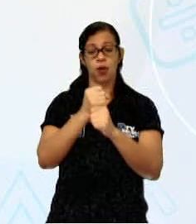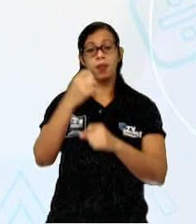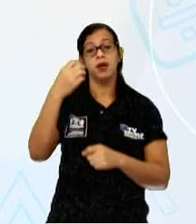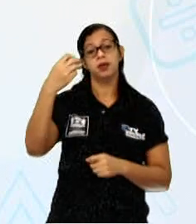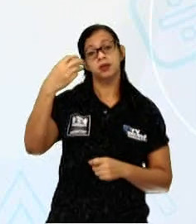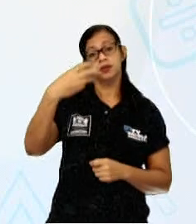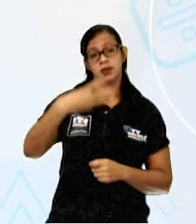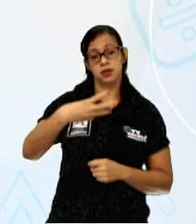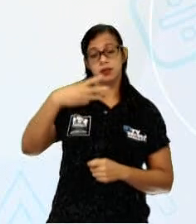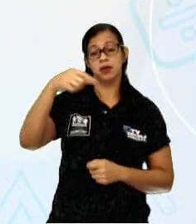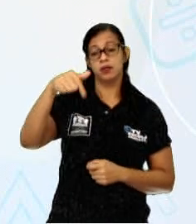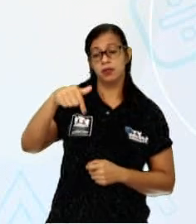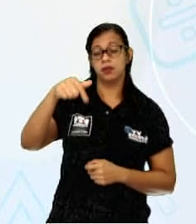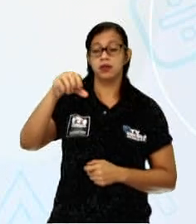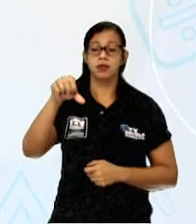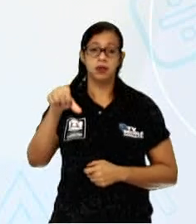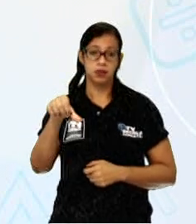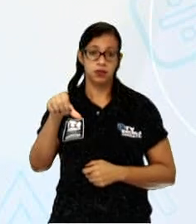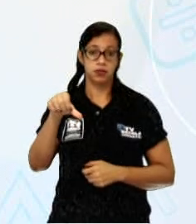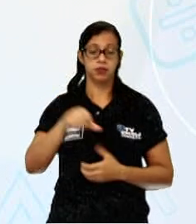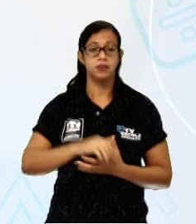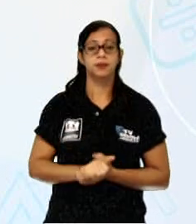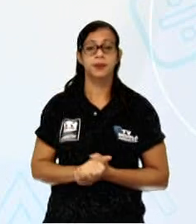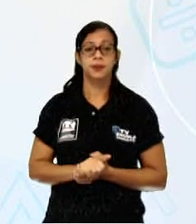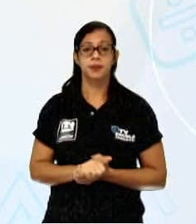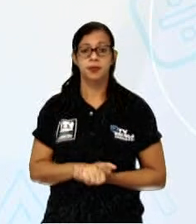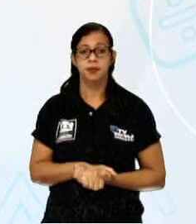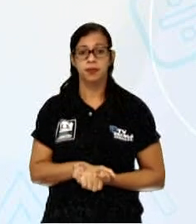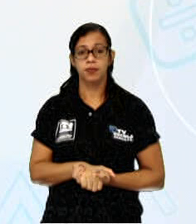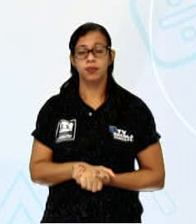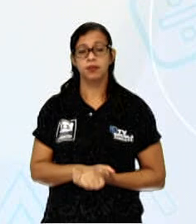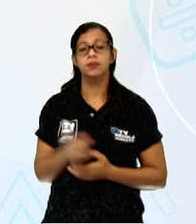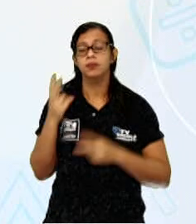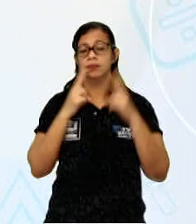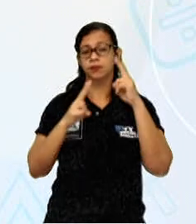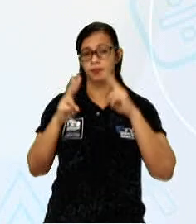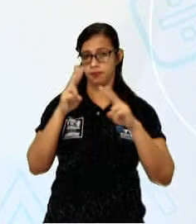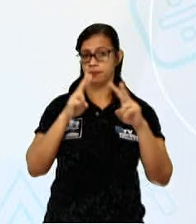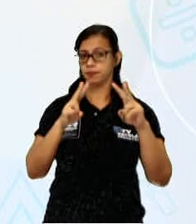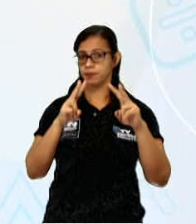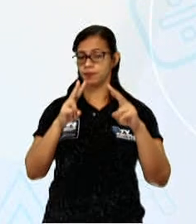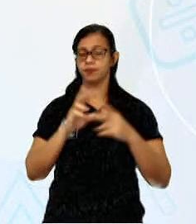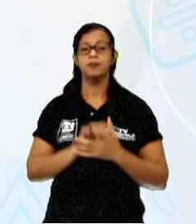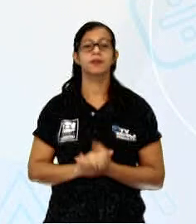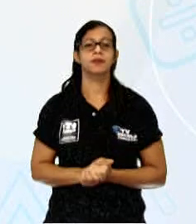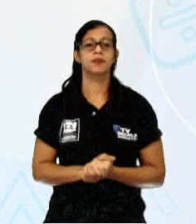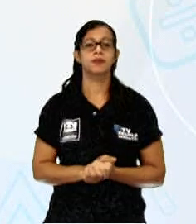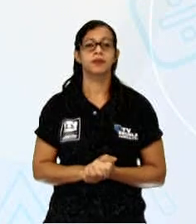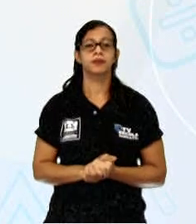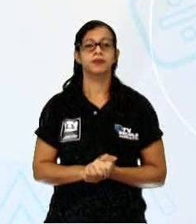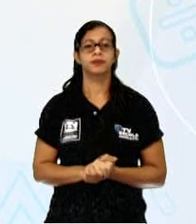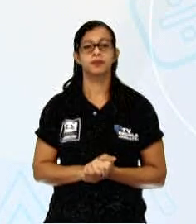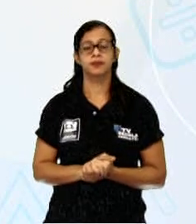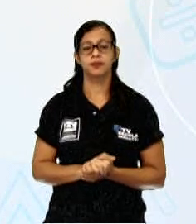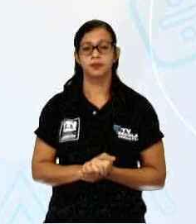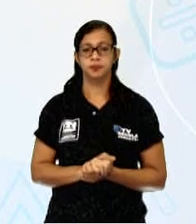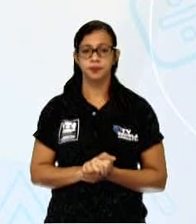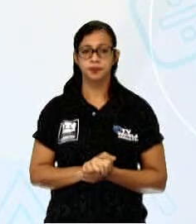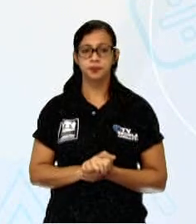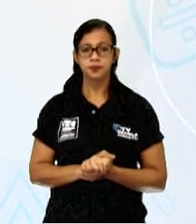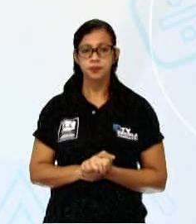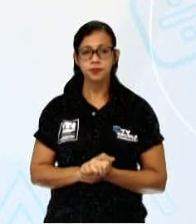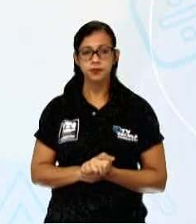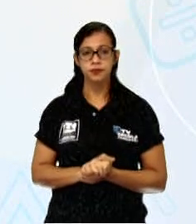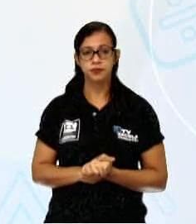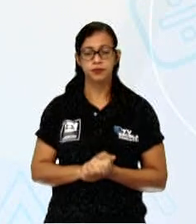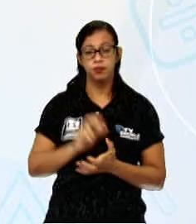235 é igual a 379 vamos verificar essa operação e olha lá fazendo